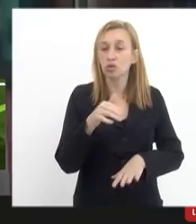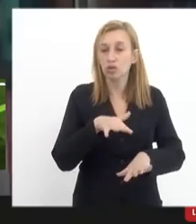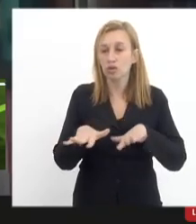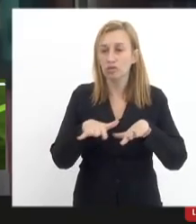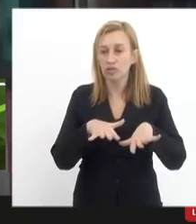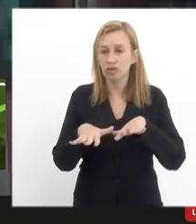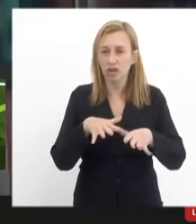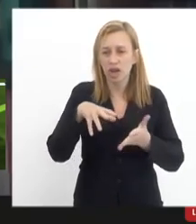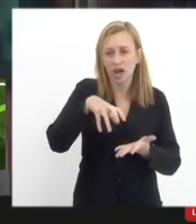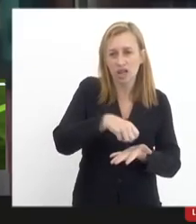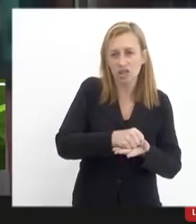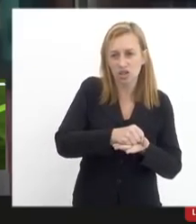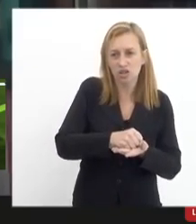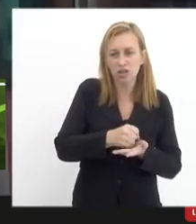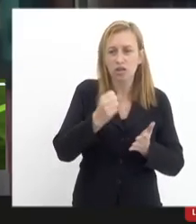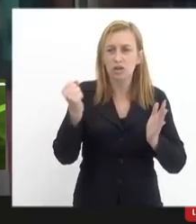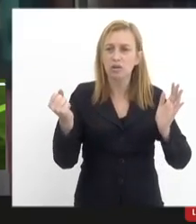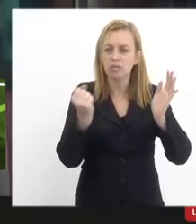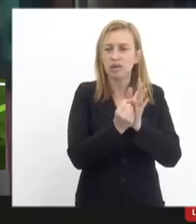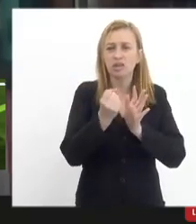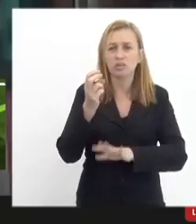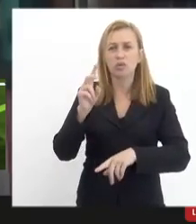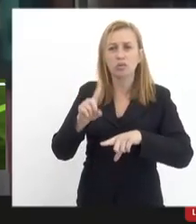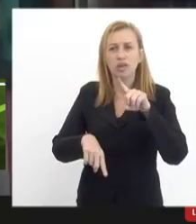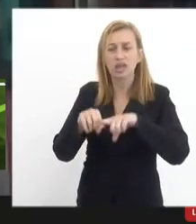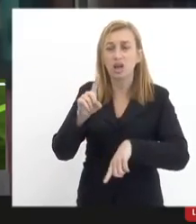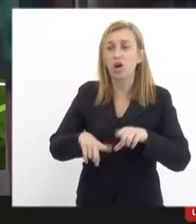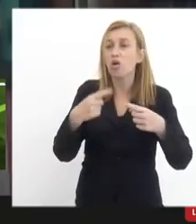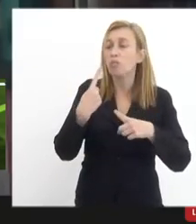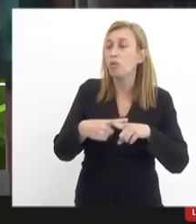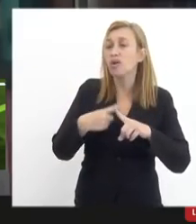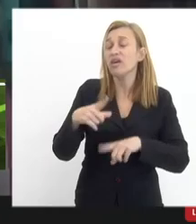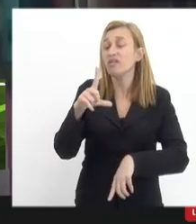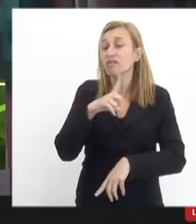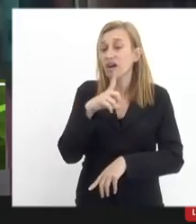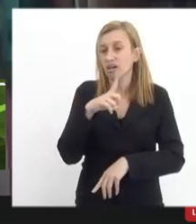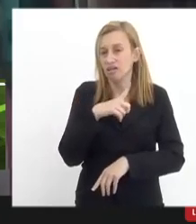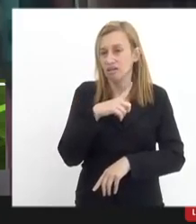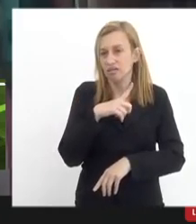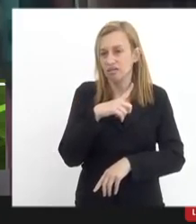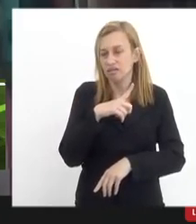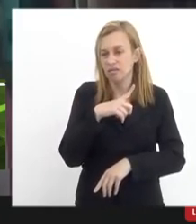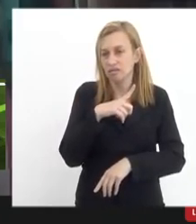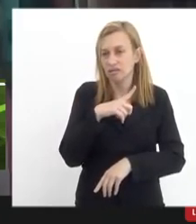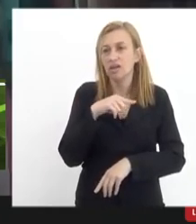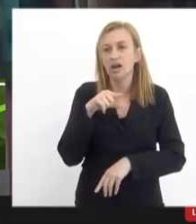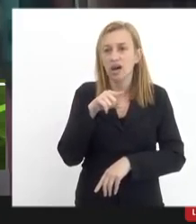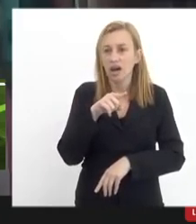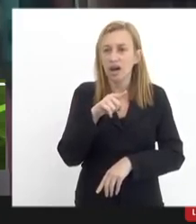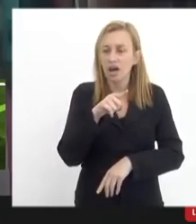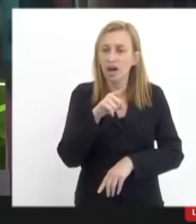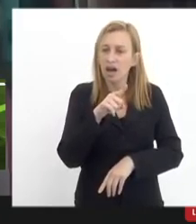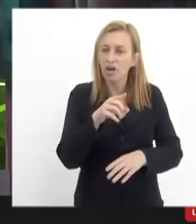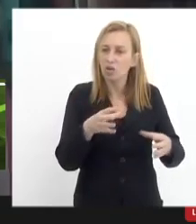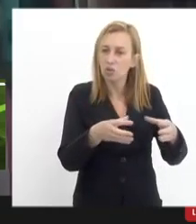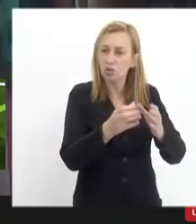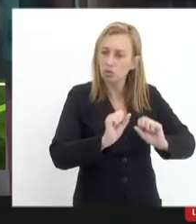ser registrada como patrimônio material porque existem aqueles que dão vida ao bem